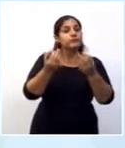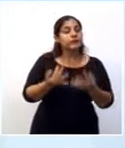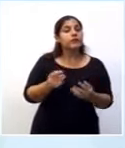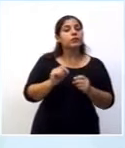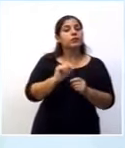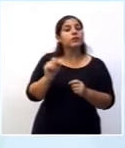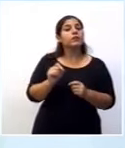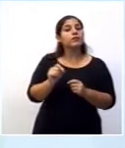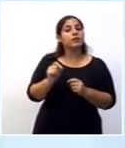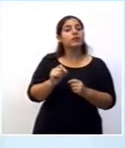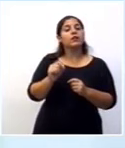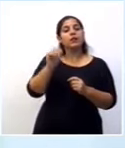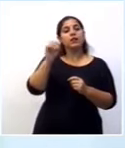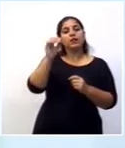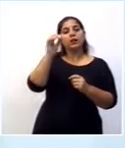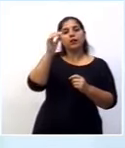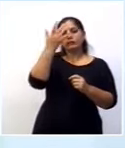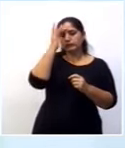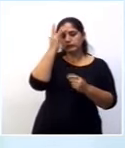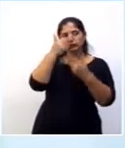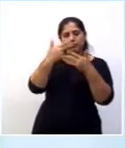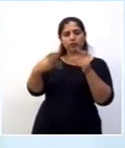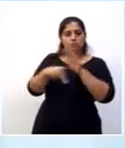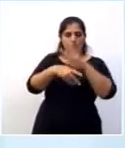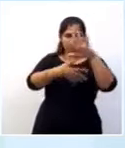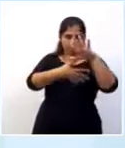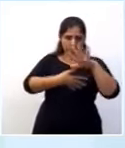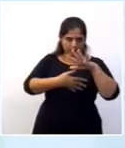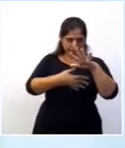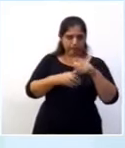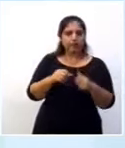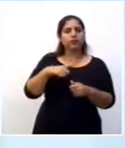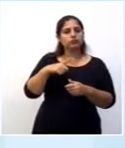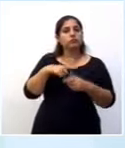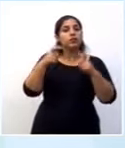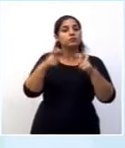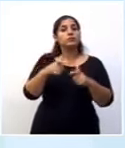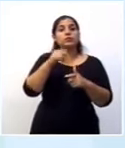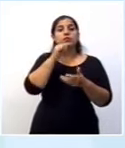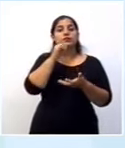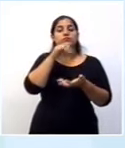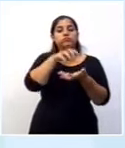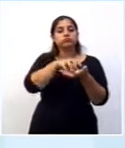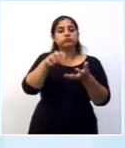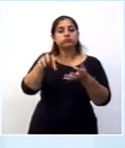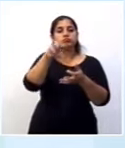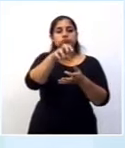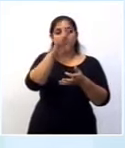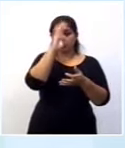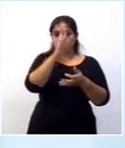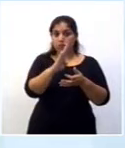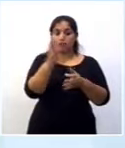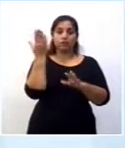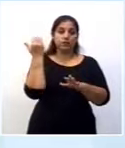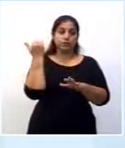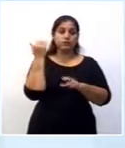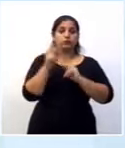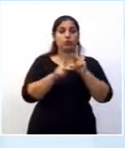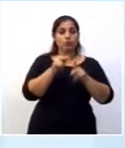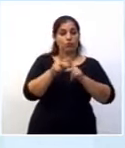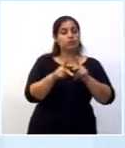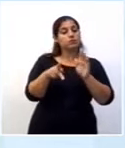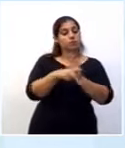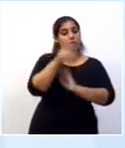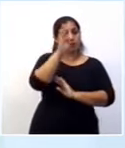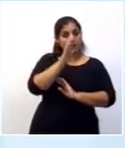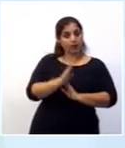dos ameríndios, dos índios da América, citamos algumas comunidades de destaque na época, falamos da comunidade